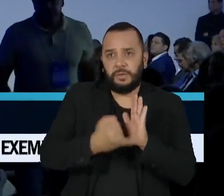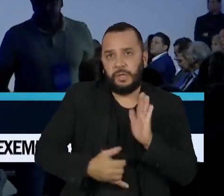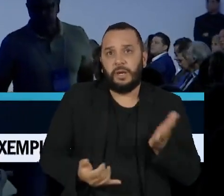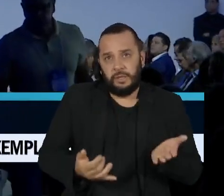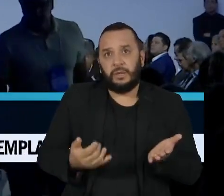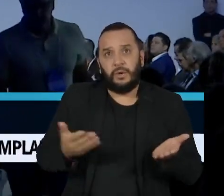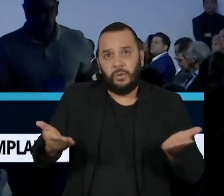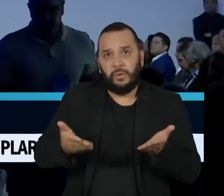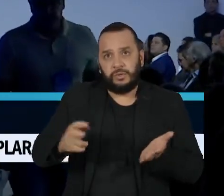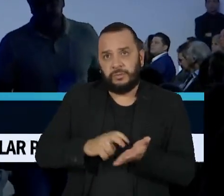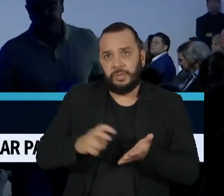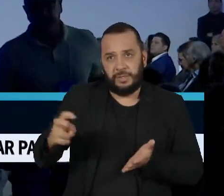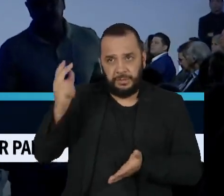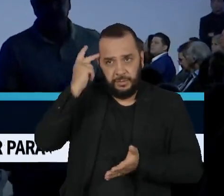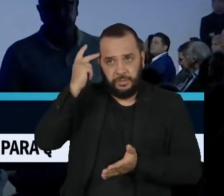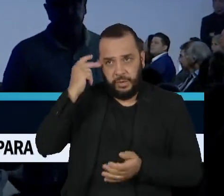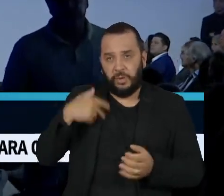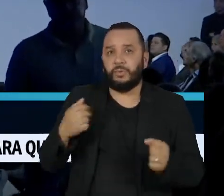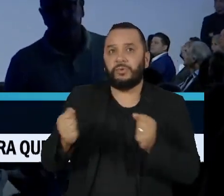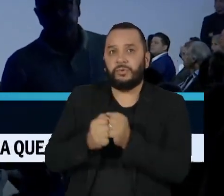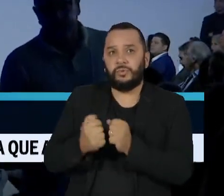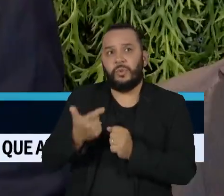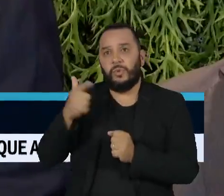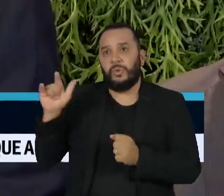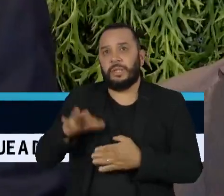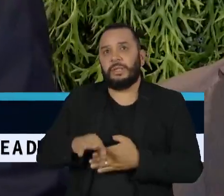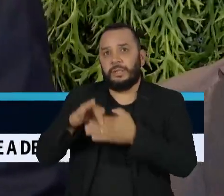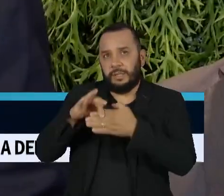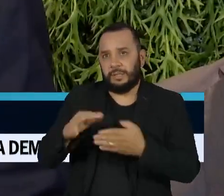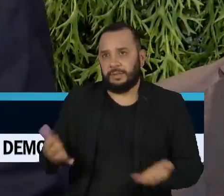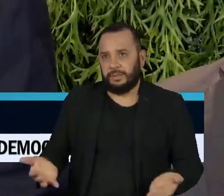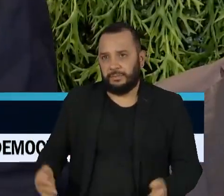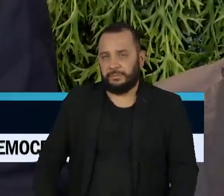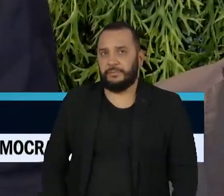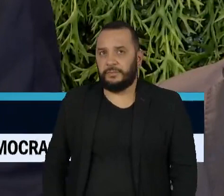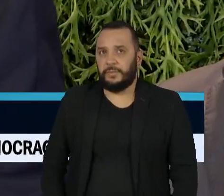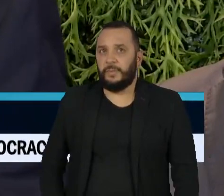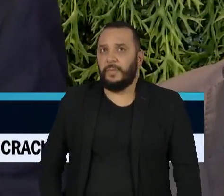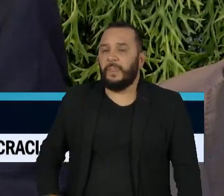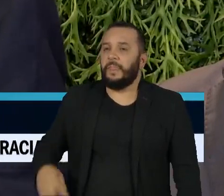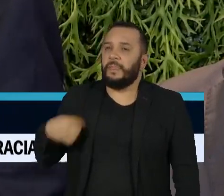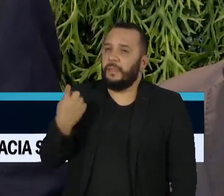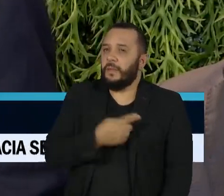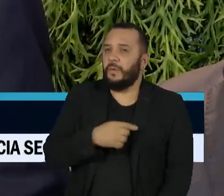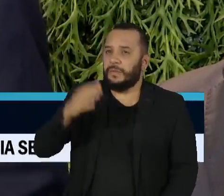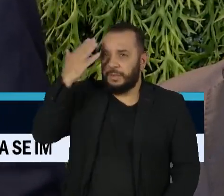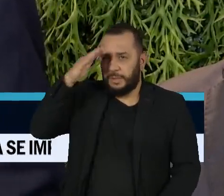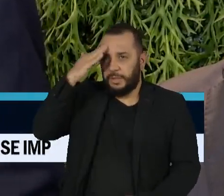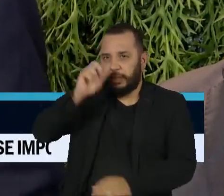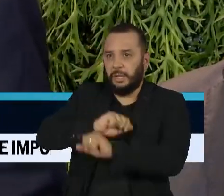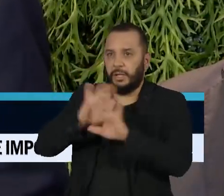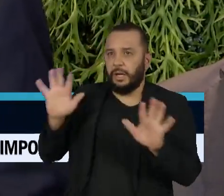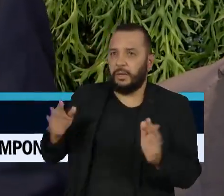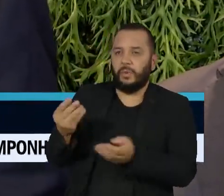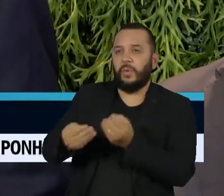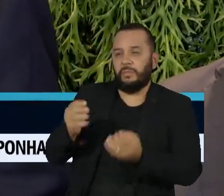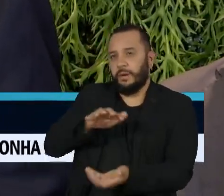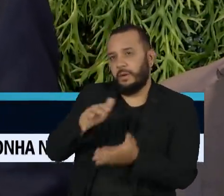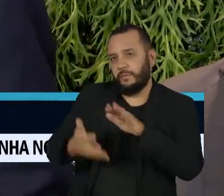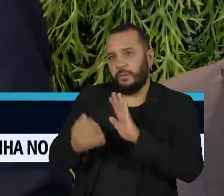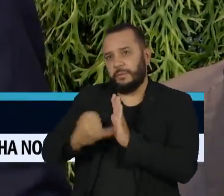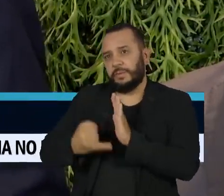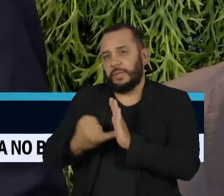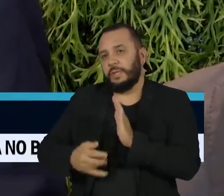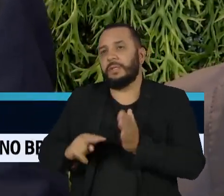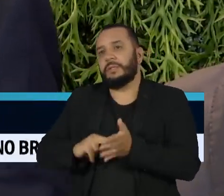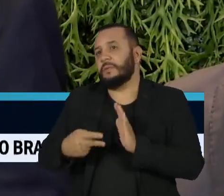de um evento em São Paulo, ao lado de outras lideranças. O que nós temos que buscar é ter clareza do que essa reforma significa